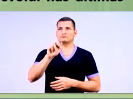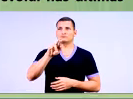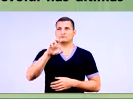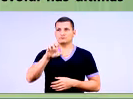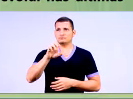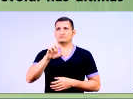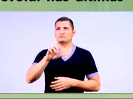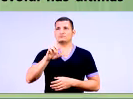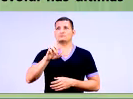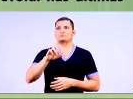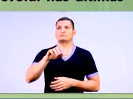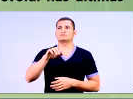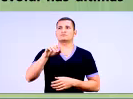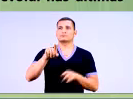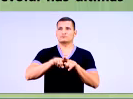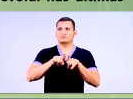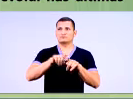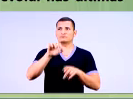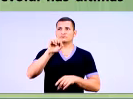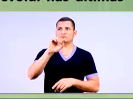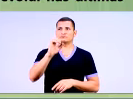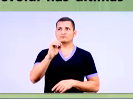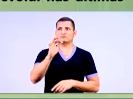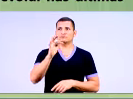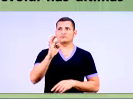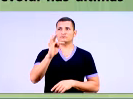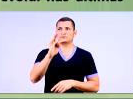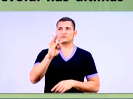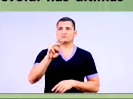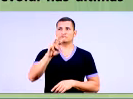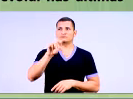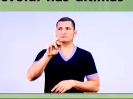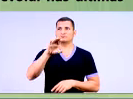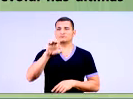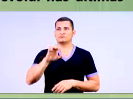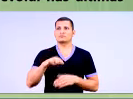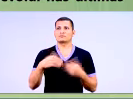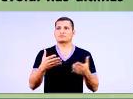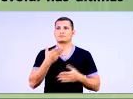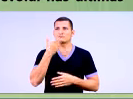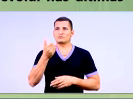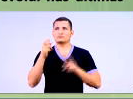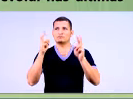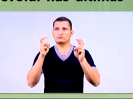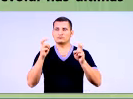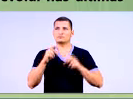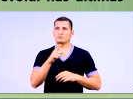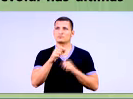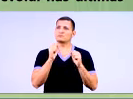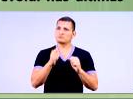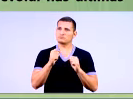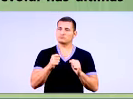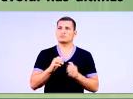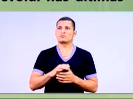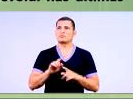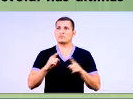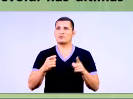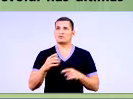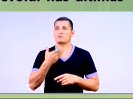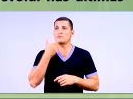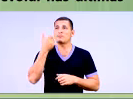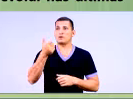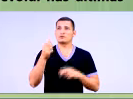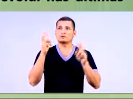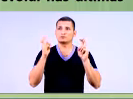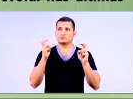do computador de uma forma geral. Então, o melhor título, não é que esse aqui não poderia ser, ele poderia ser, mas aqui ele pediu o melhor título,